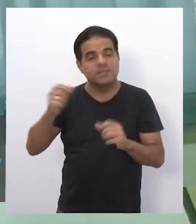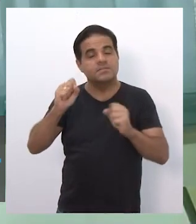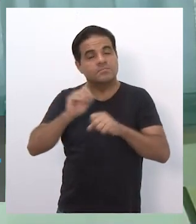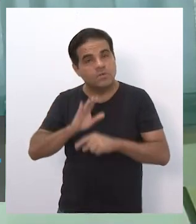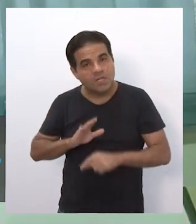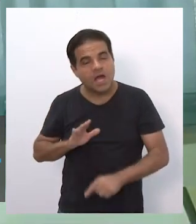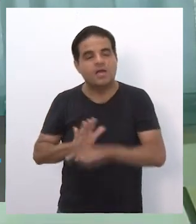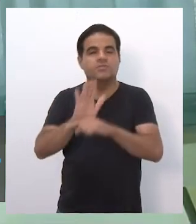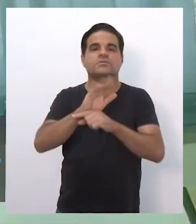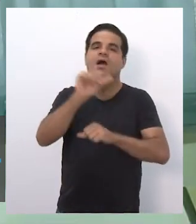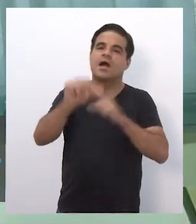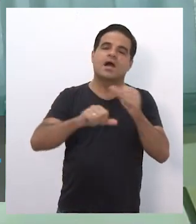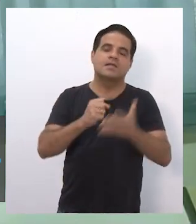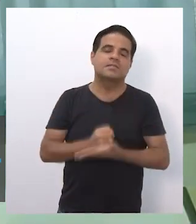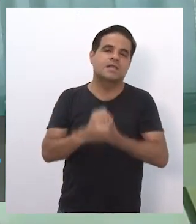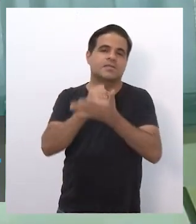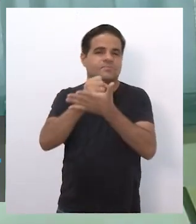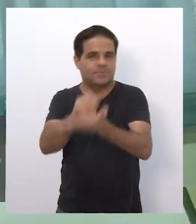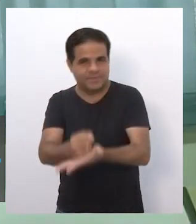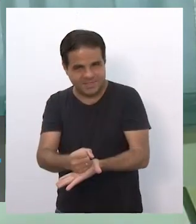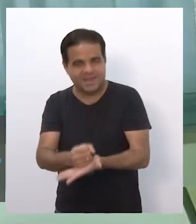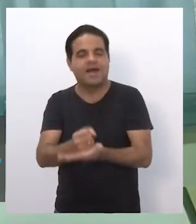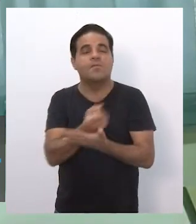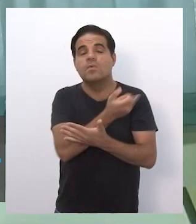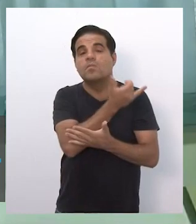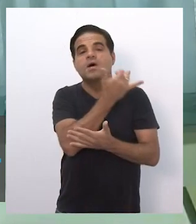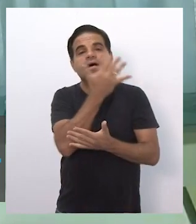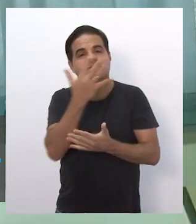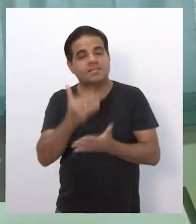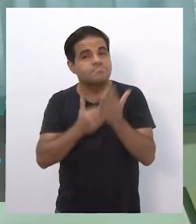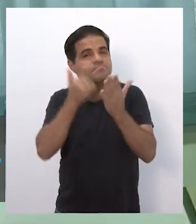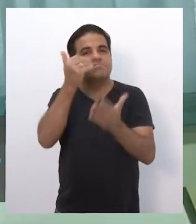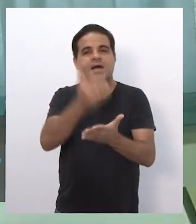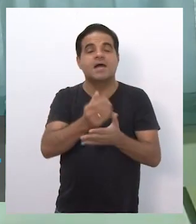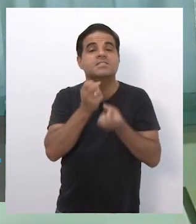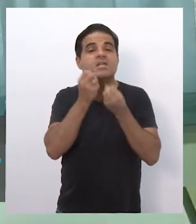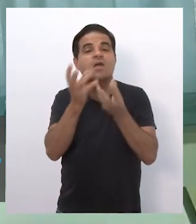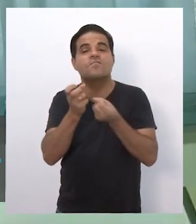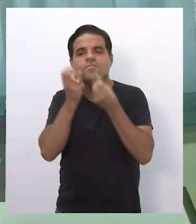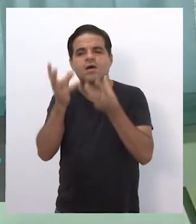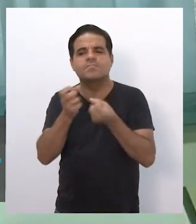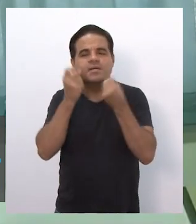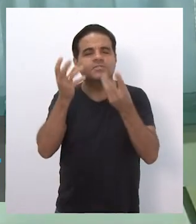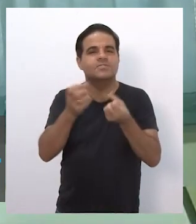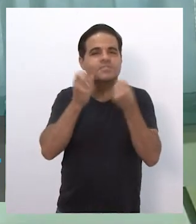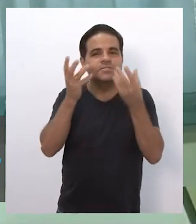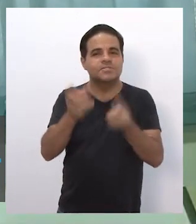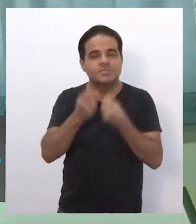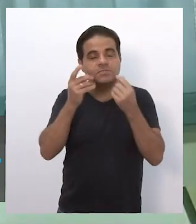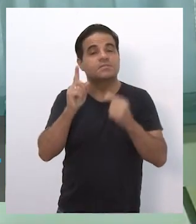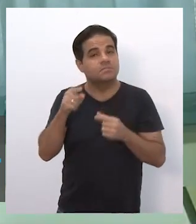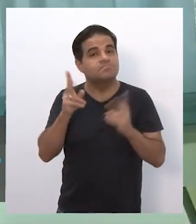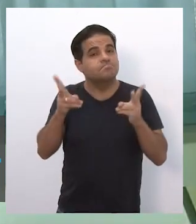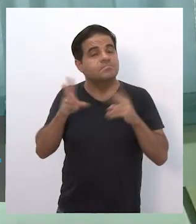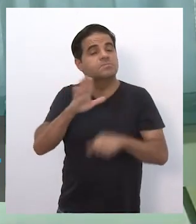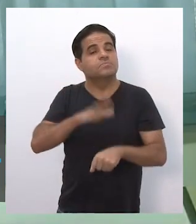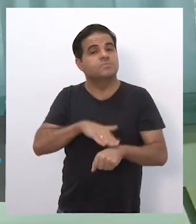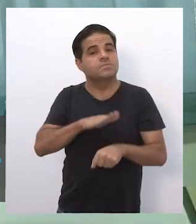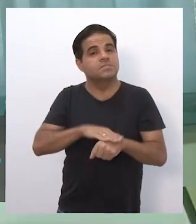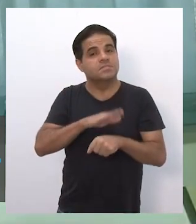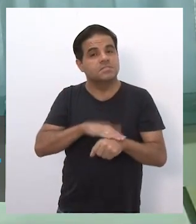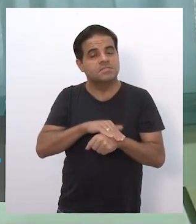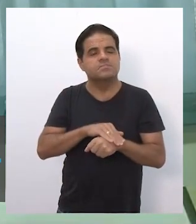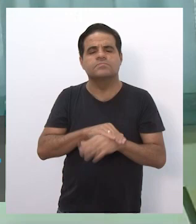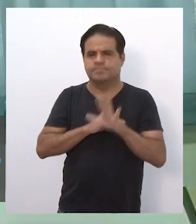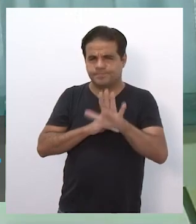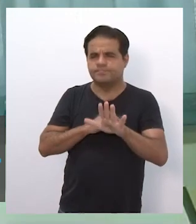consegue transportar uma quantidade maior de informação, tá? Naquele mesmo tempo. Para